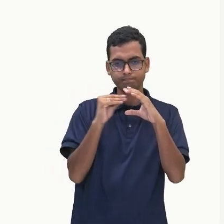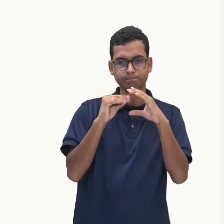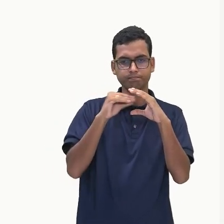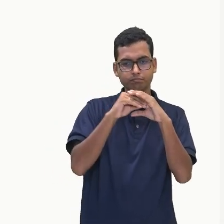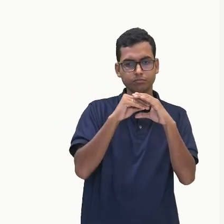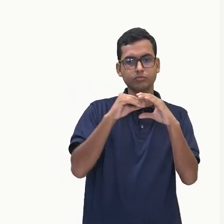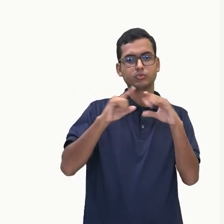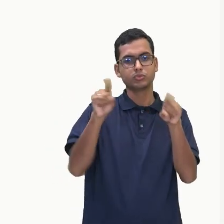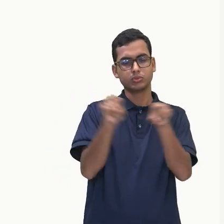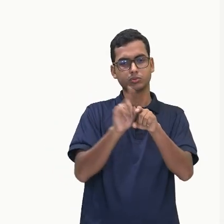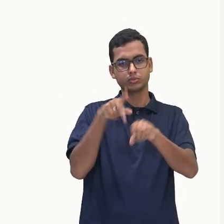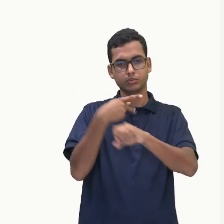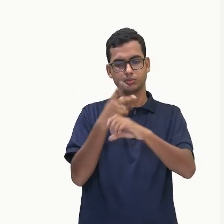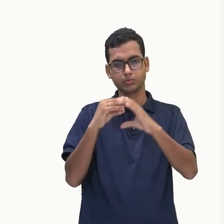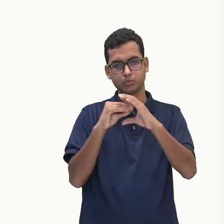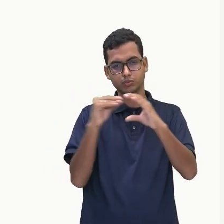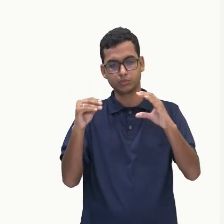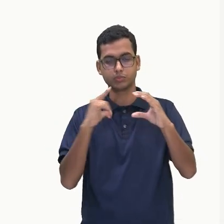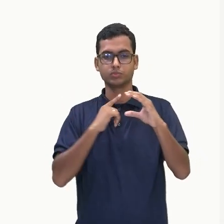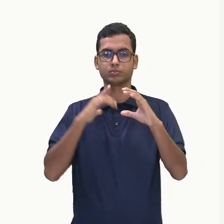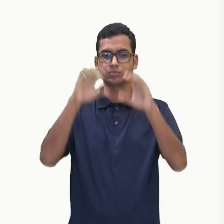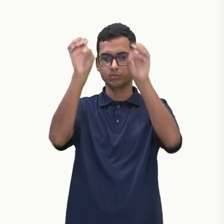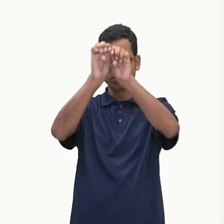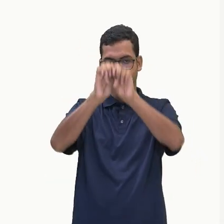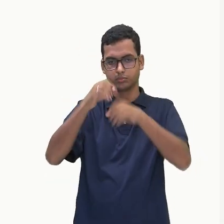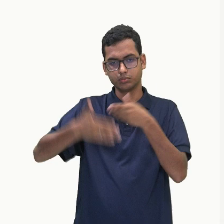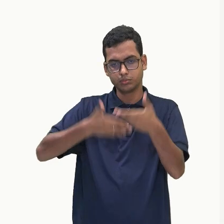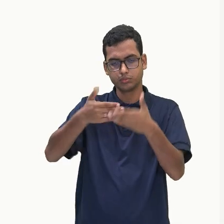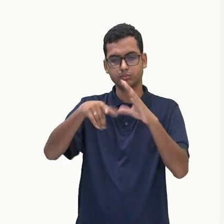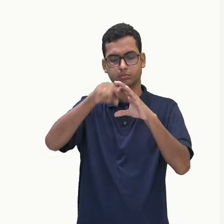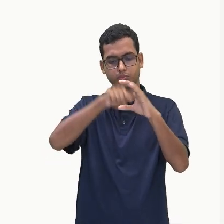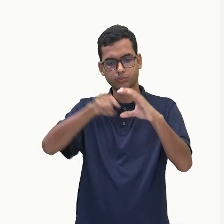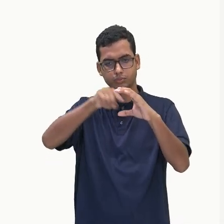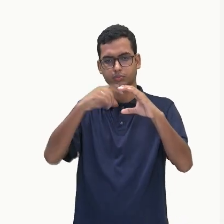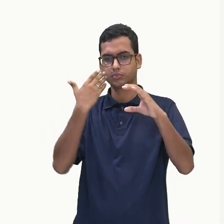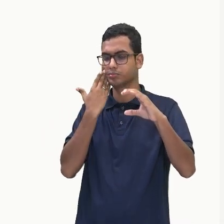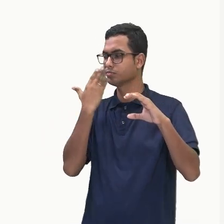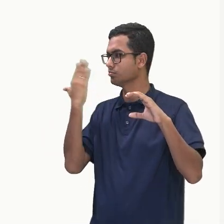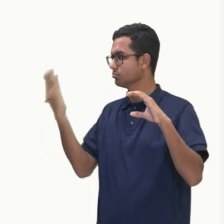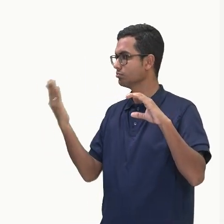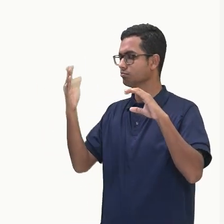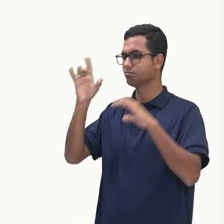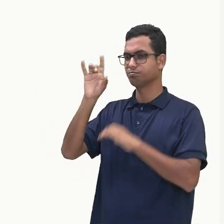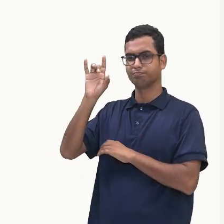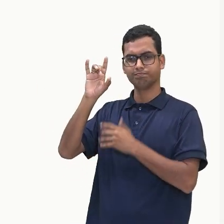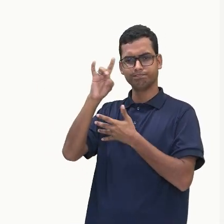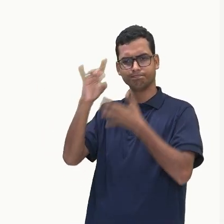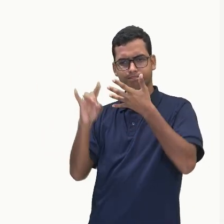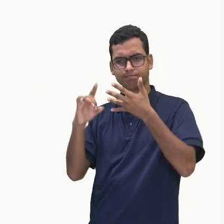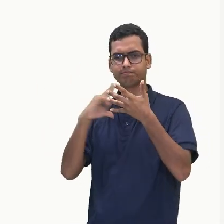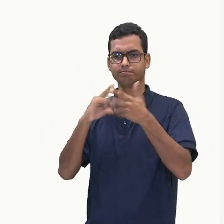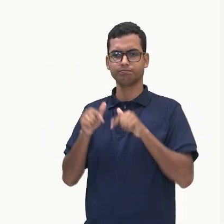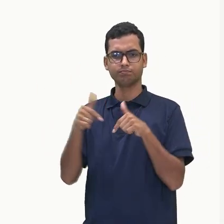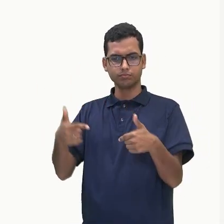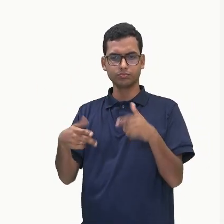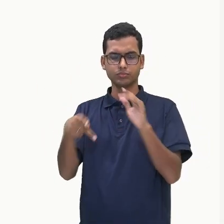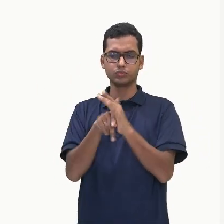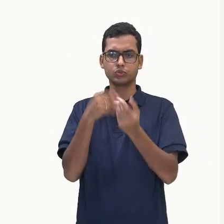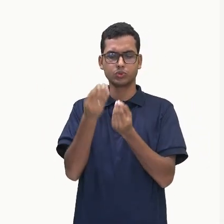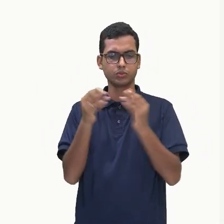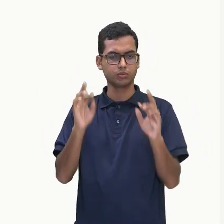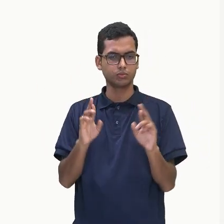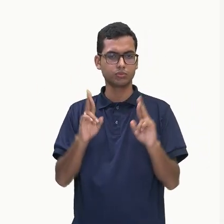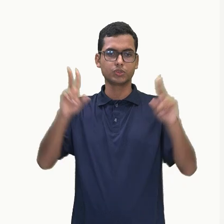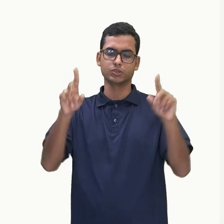processo metabólico, onde cada estrutura dessa aqui que foi citada para vocês, vão atuar de forma diferente nesse processo